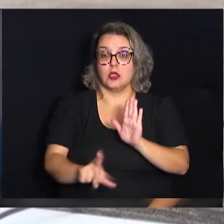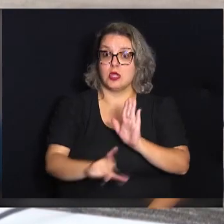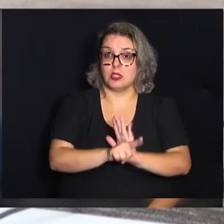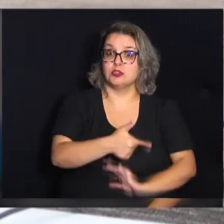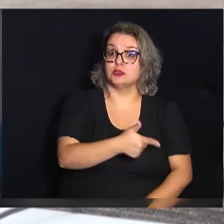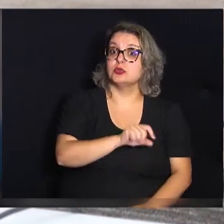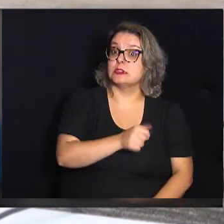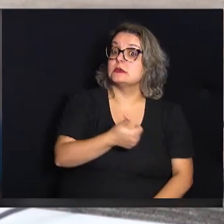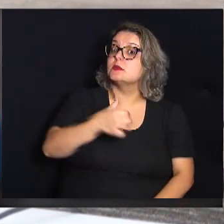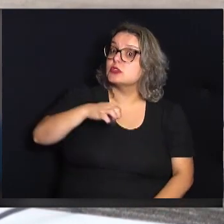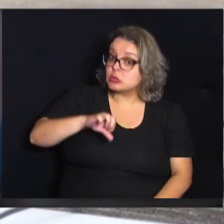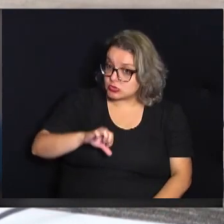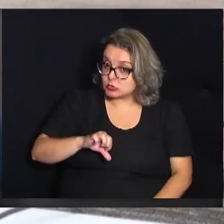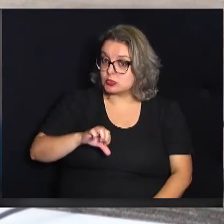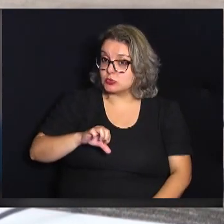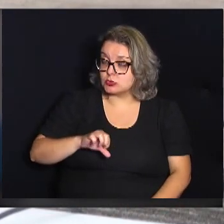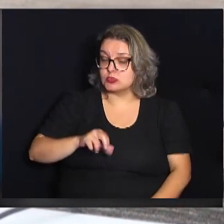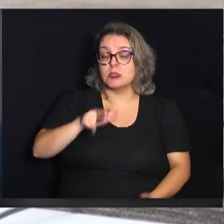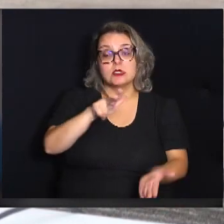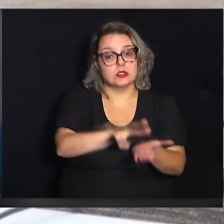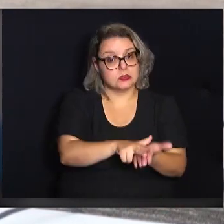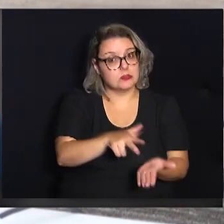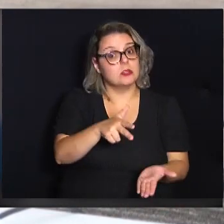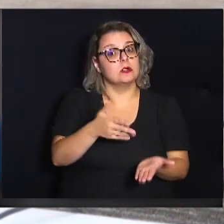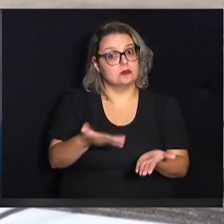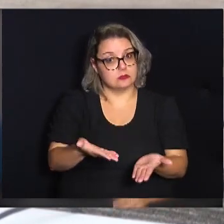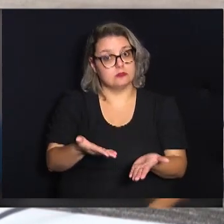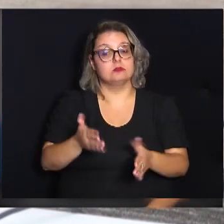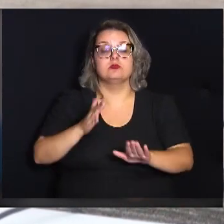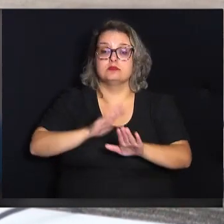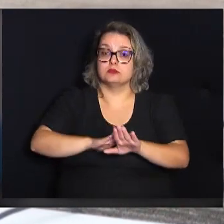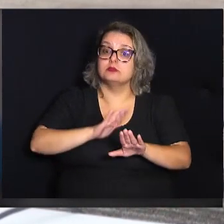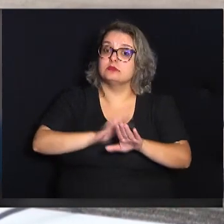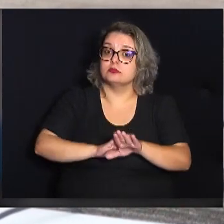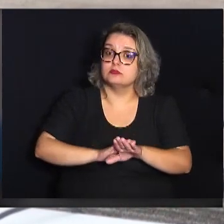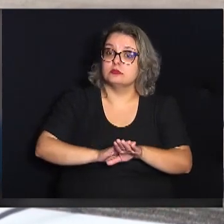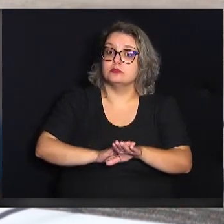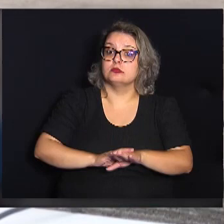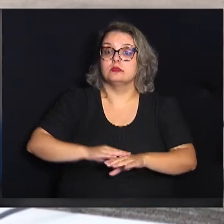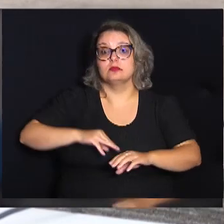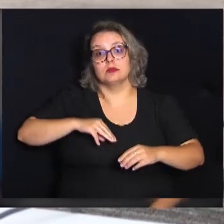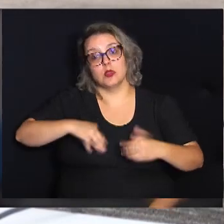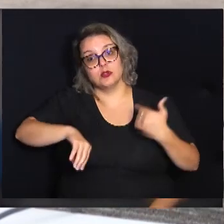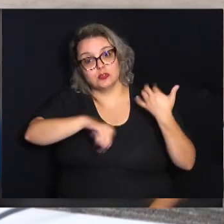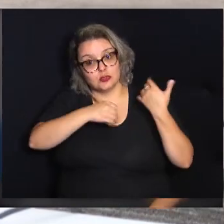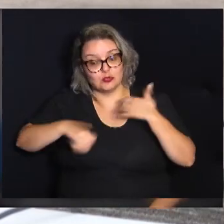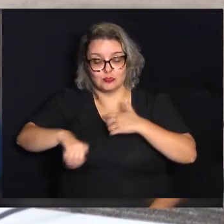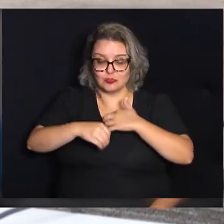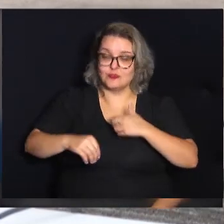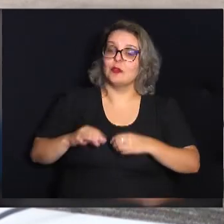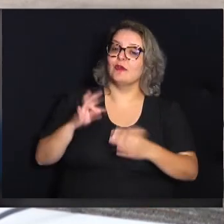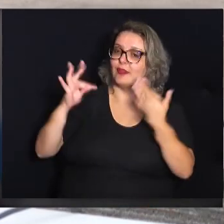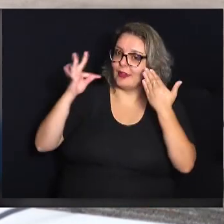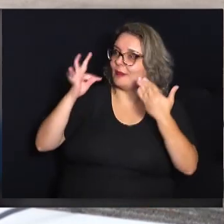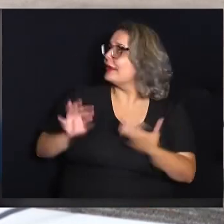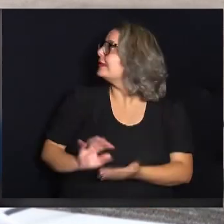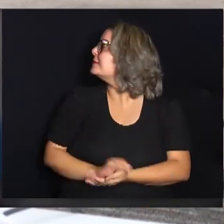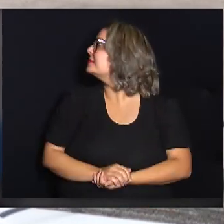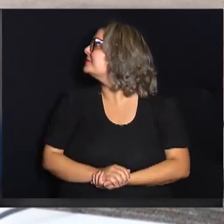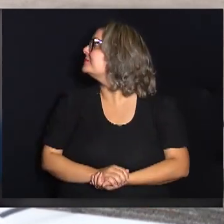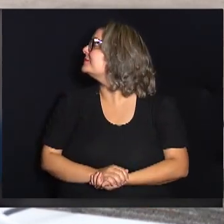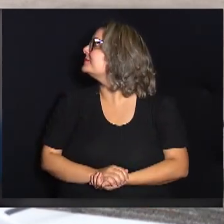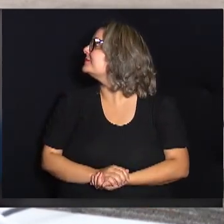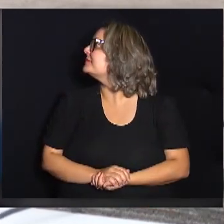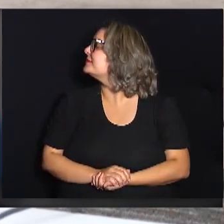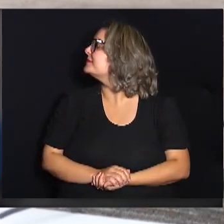intensa, no sentido de nós podermos assim, fazer a escuta política de quem está discutindo o tema,